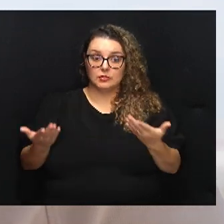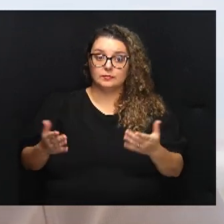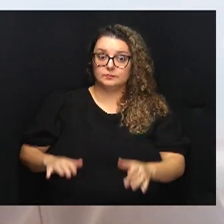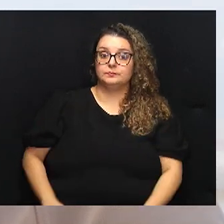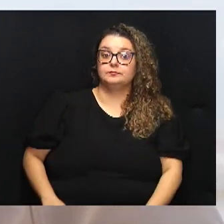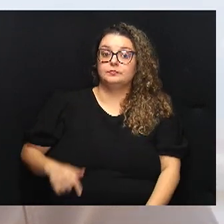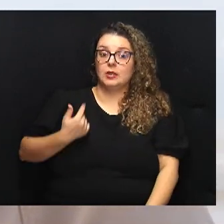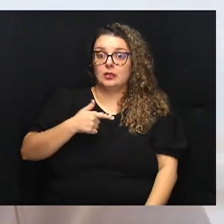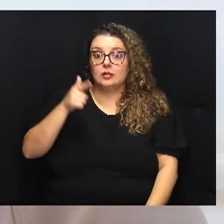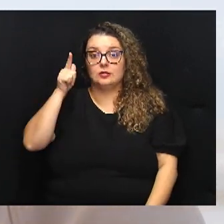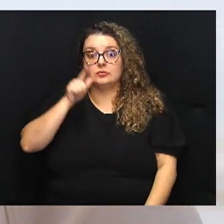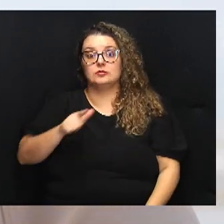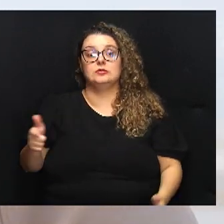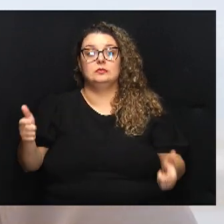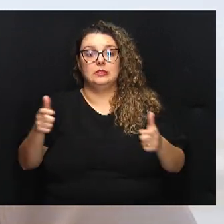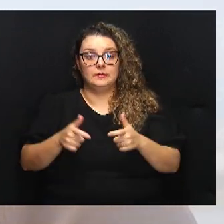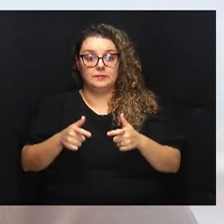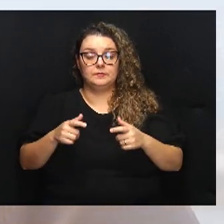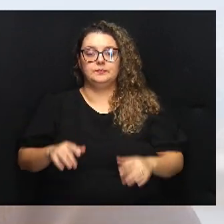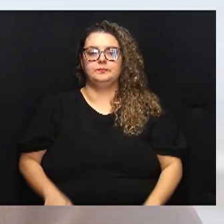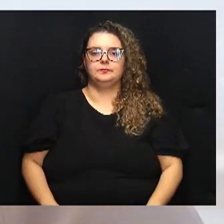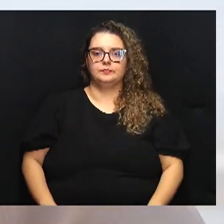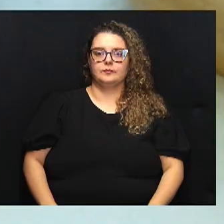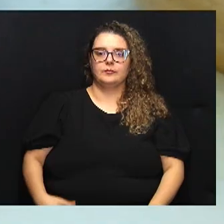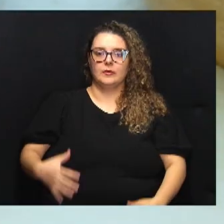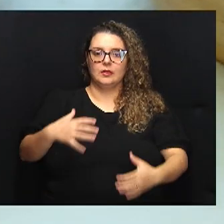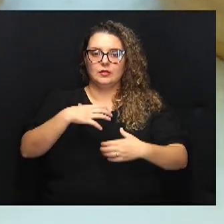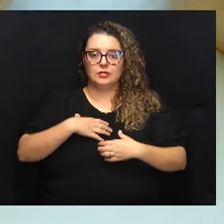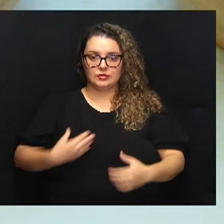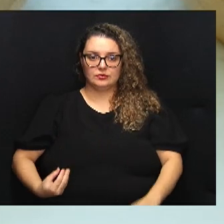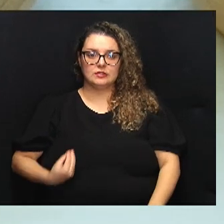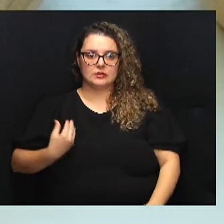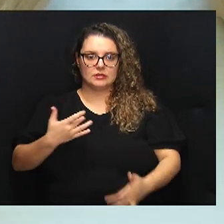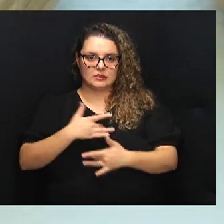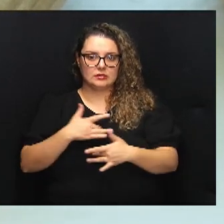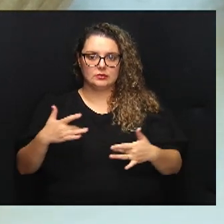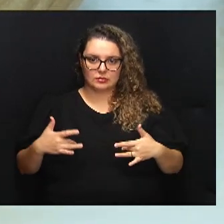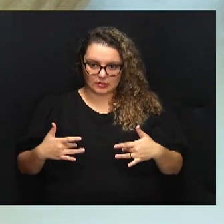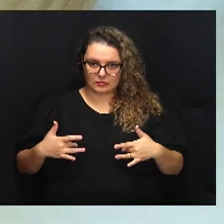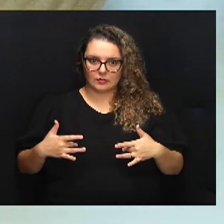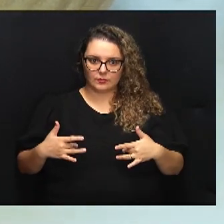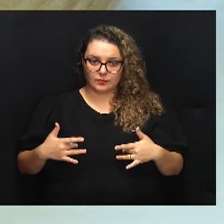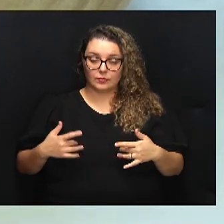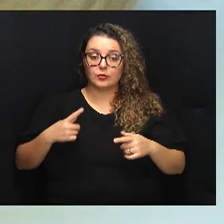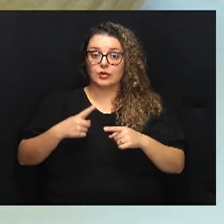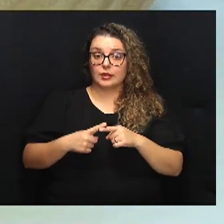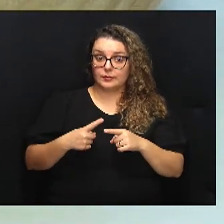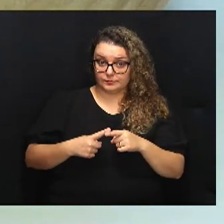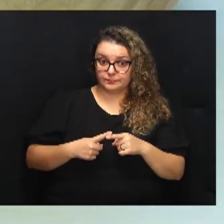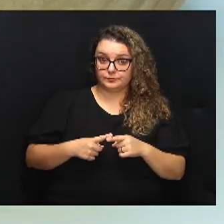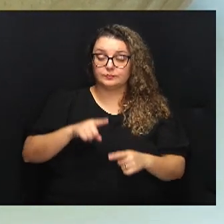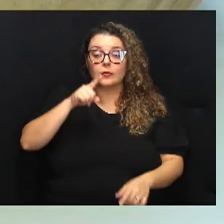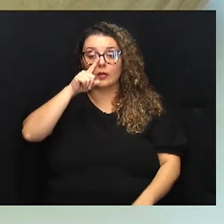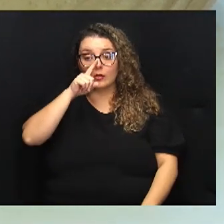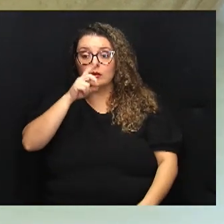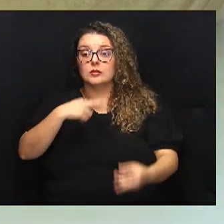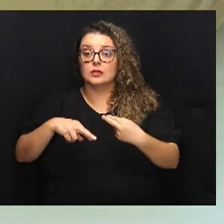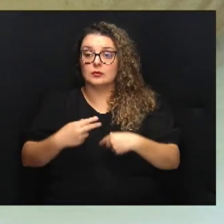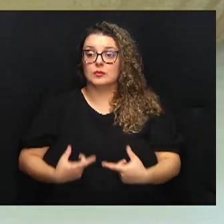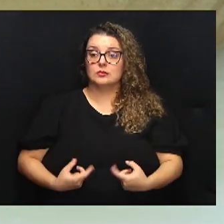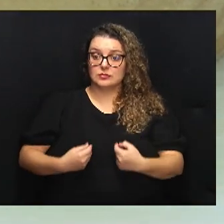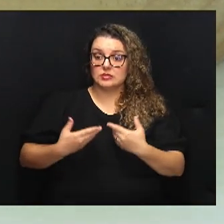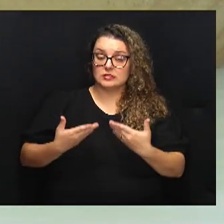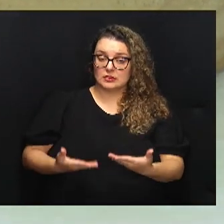conseguir minimizar, a gente tem que ter um estilo de vida saudável, né? Porque os fatores de risco relacionados a esse